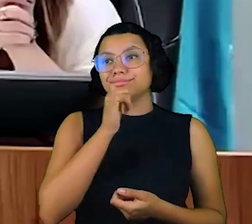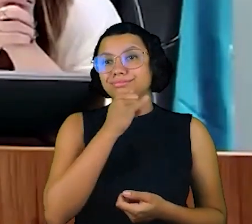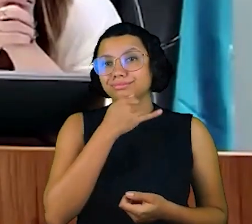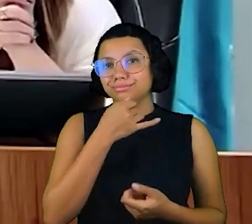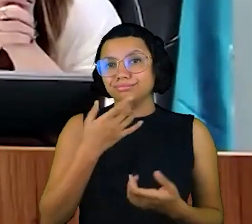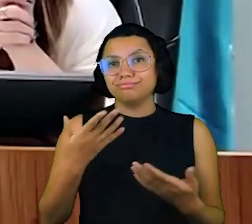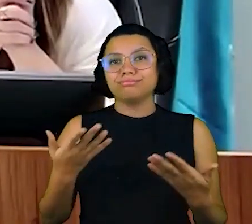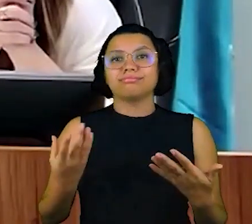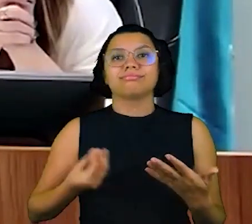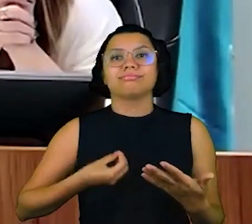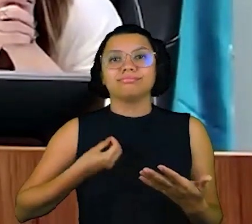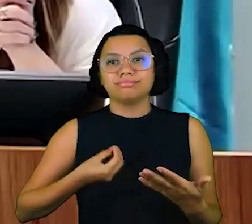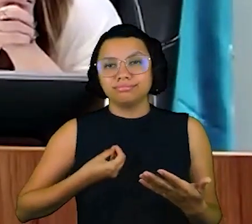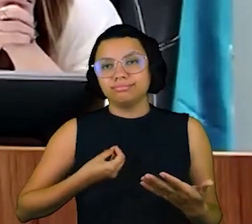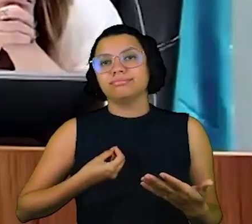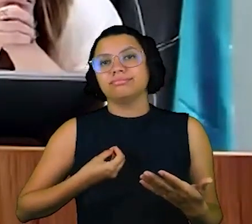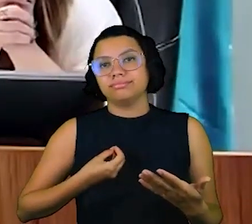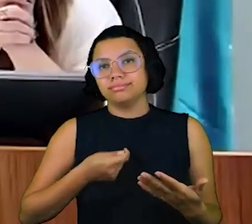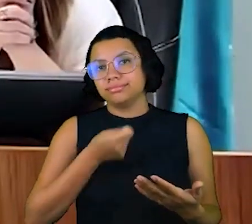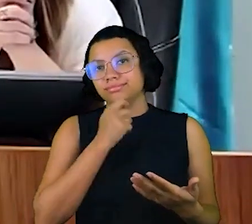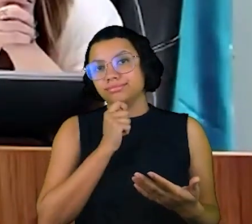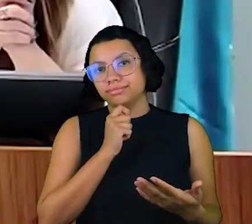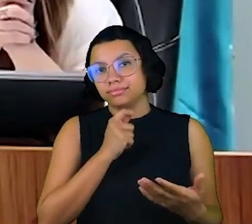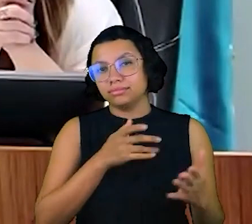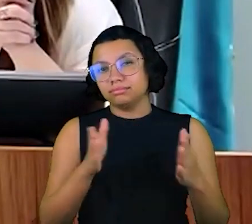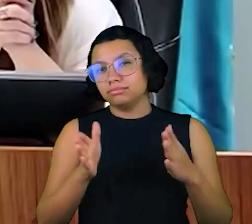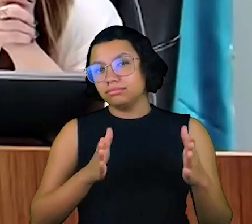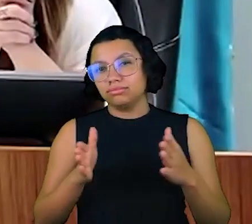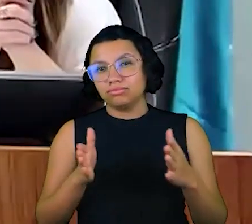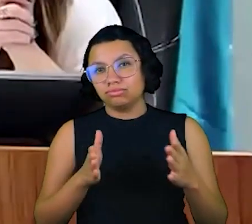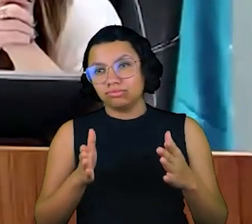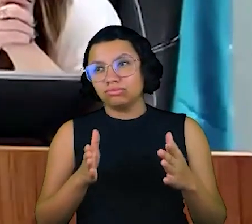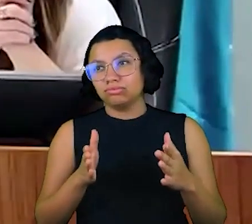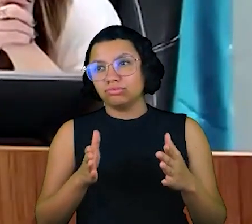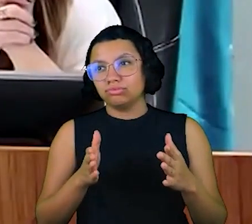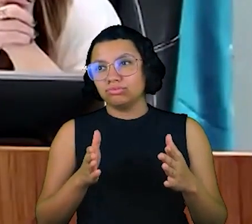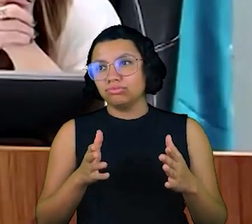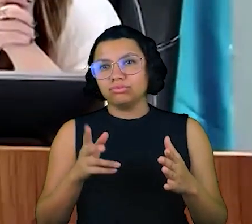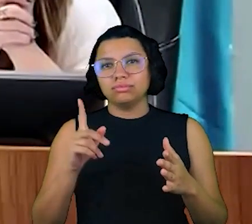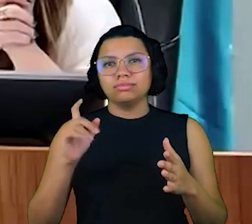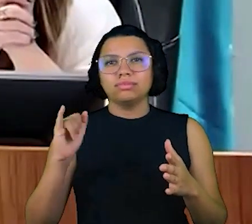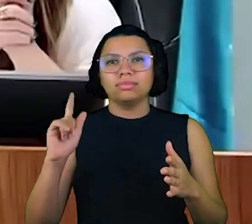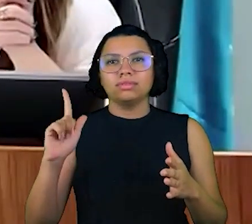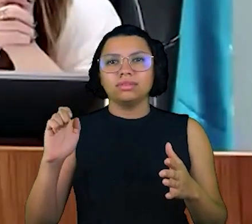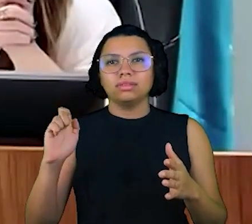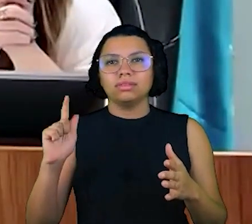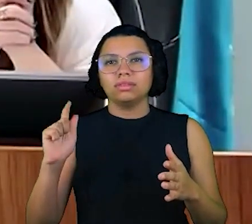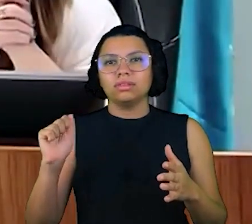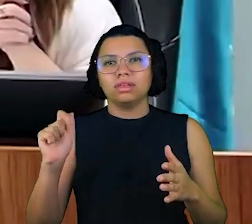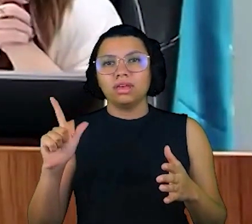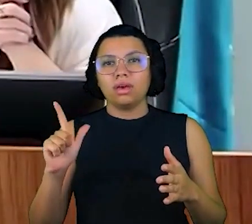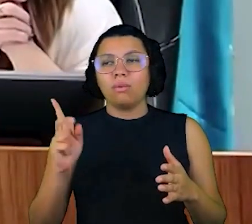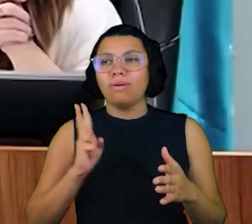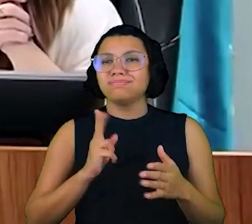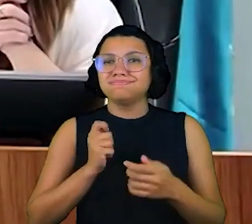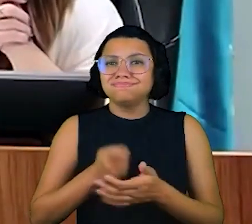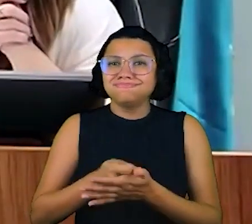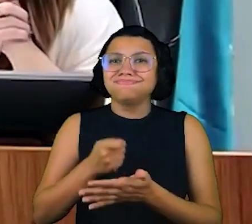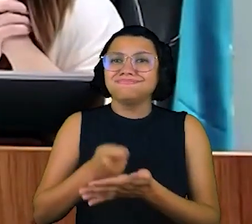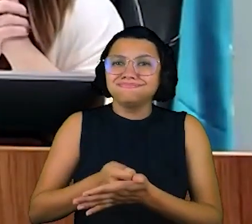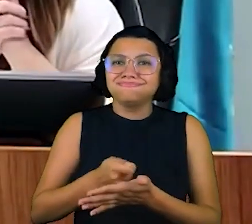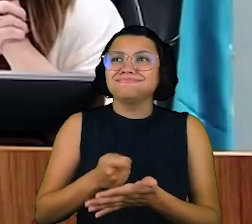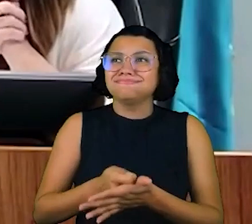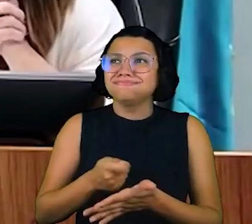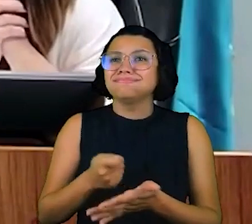nós estamos, lamentavelmente, vivendo ainda uma situação de ilegalidade, com